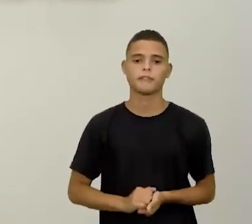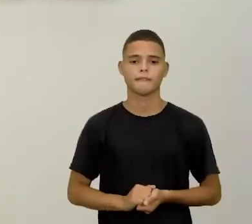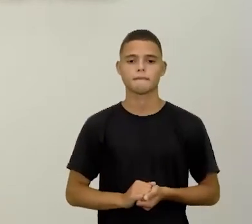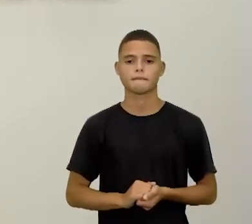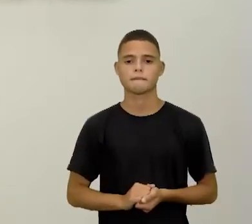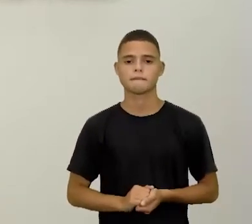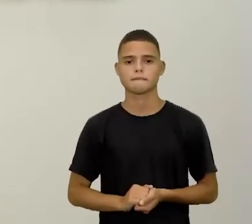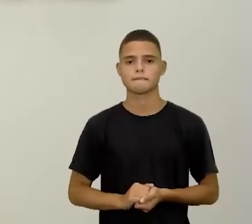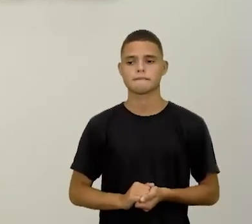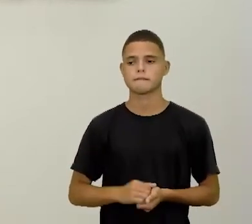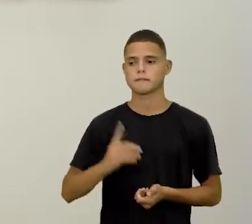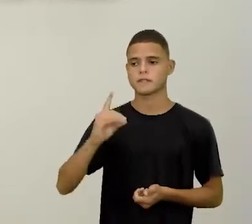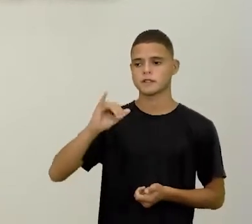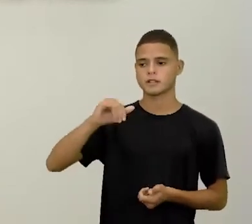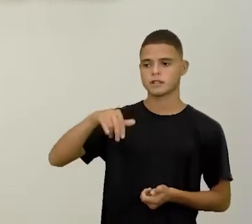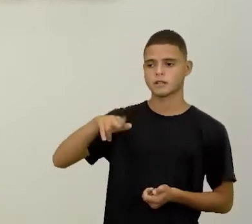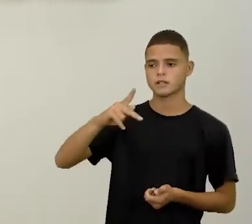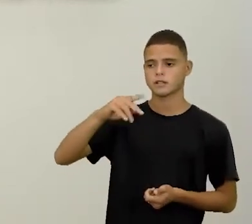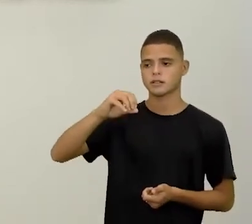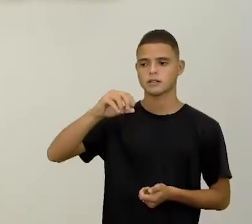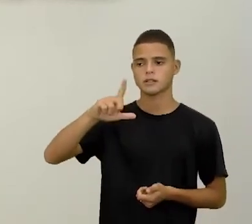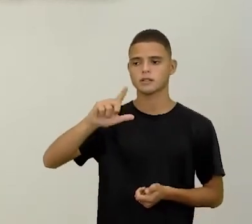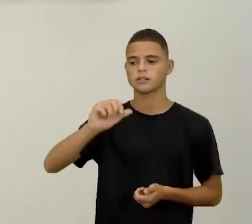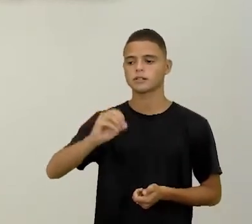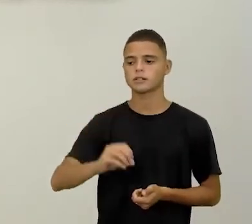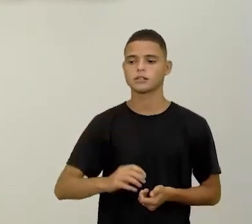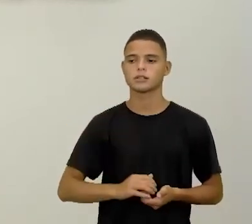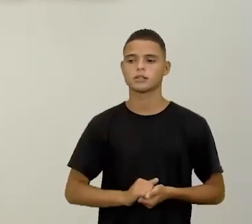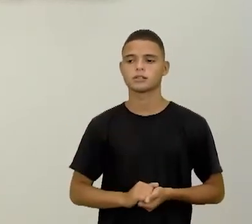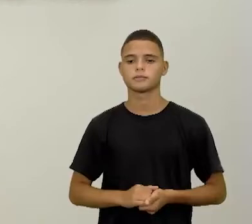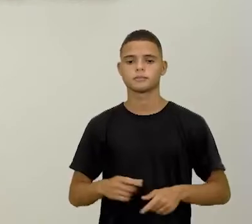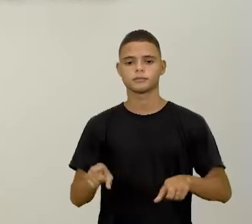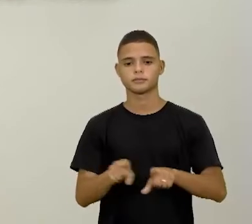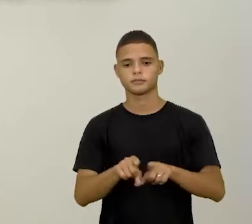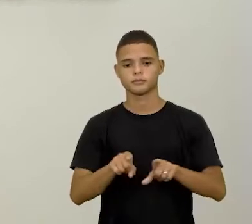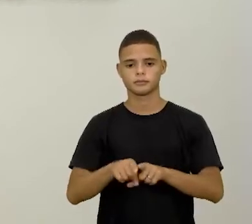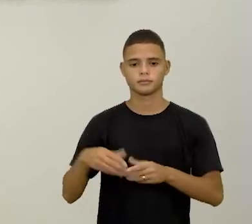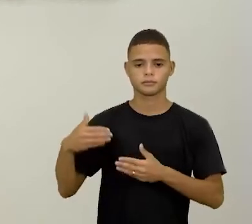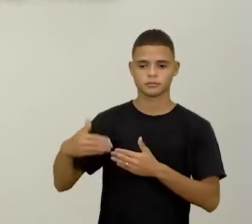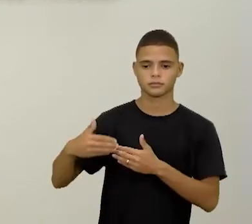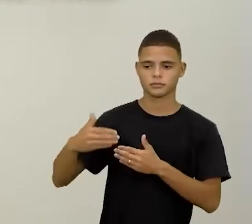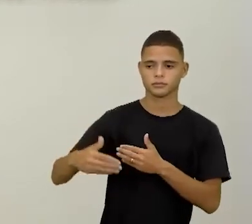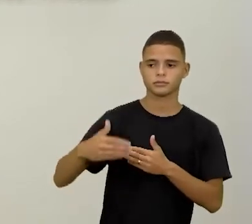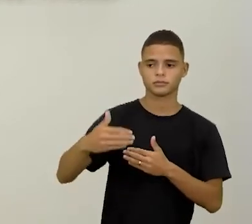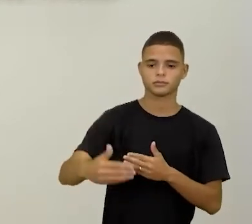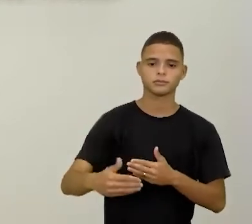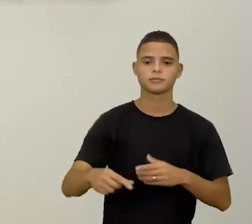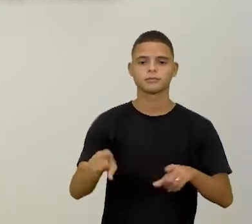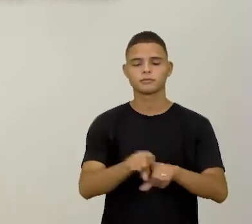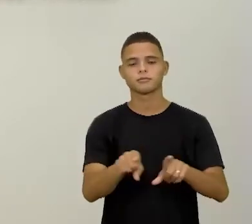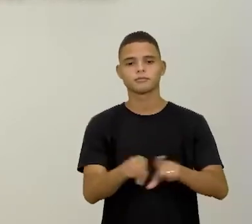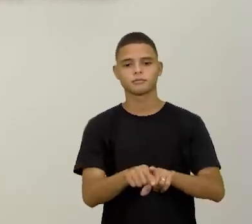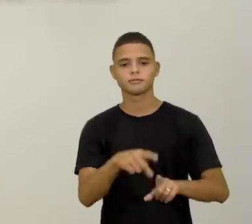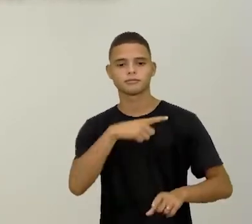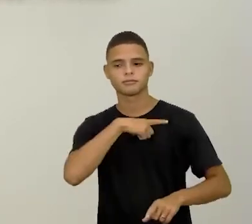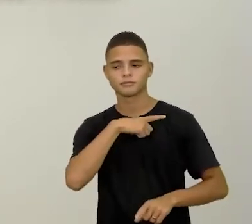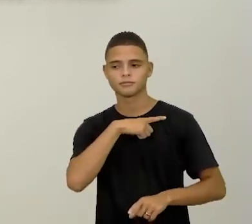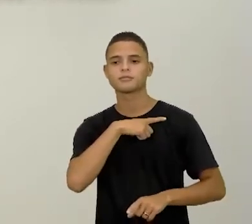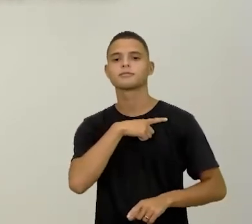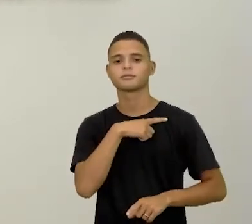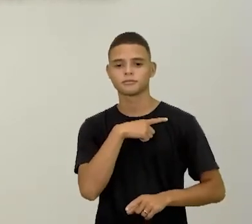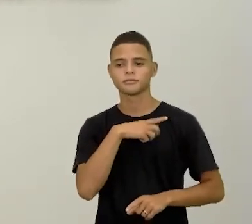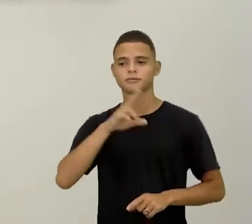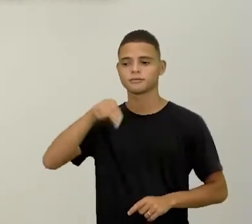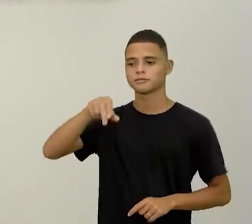dipolo? É quando o átomo ele vai a caminho do átomo eletronegativo. Então, ali você fala